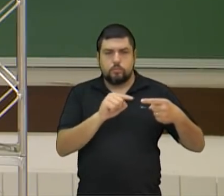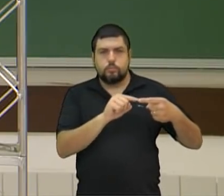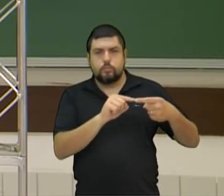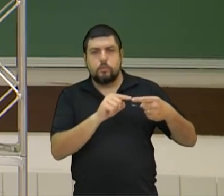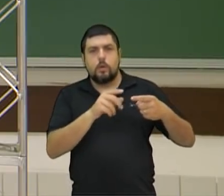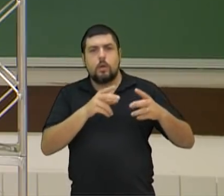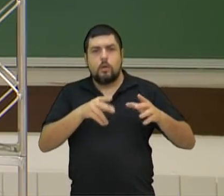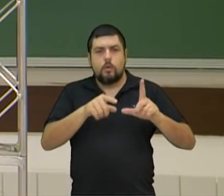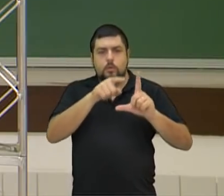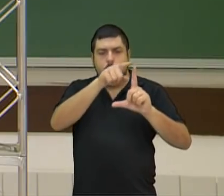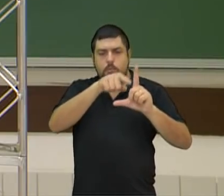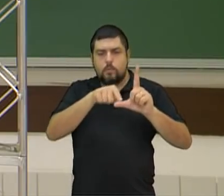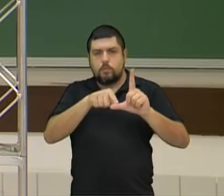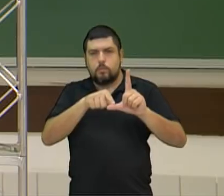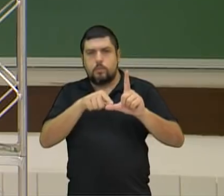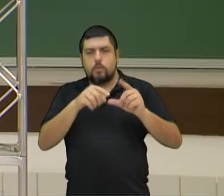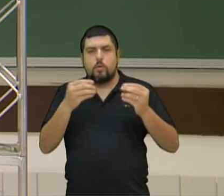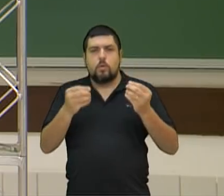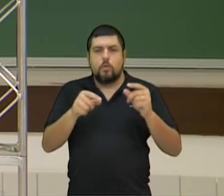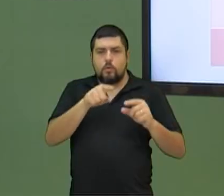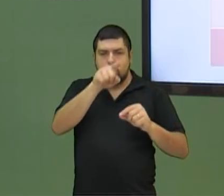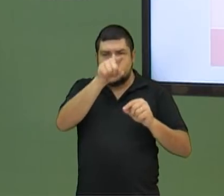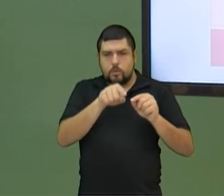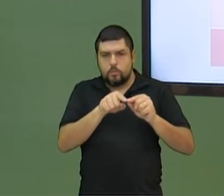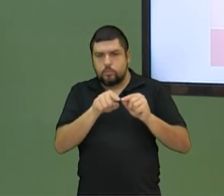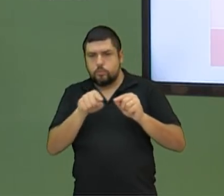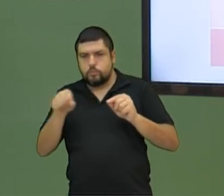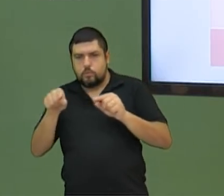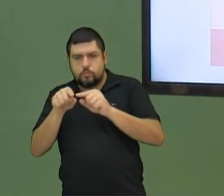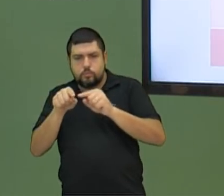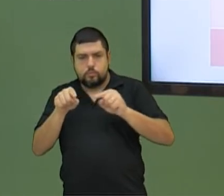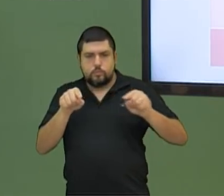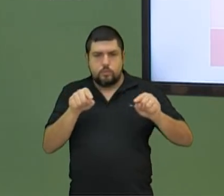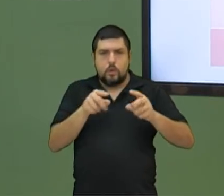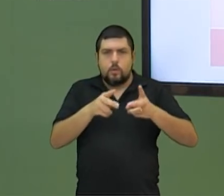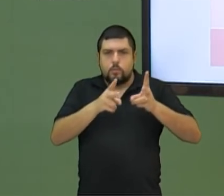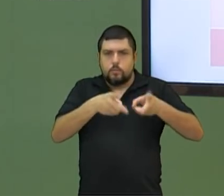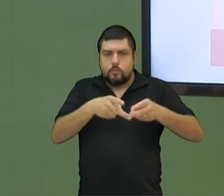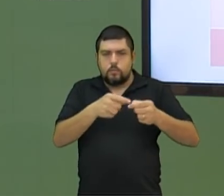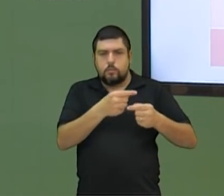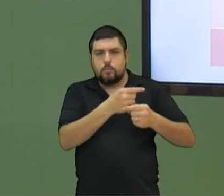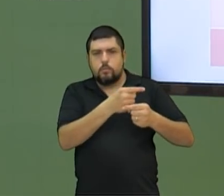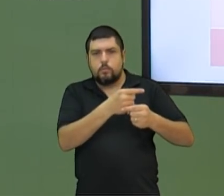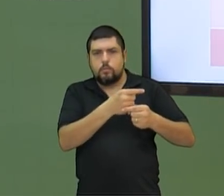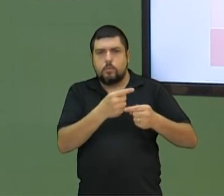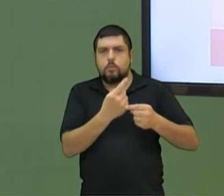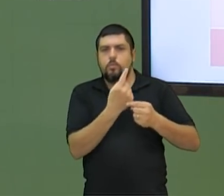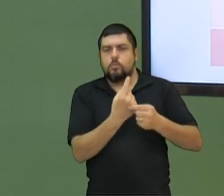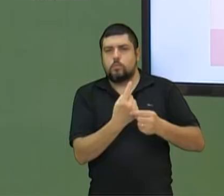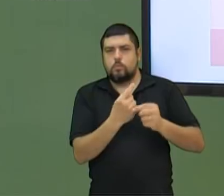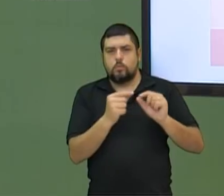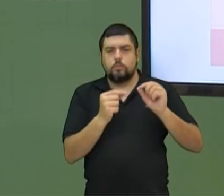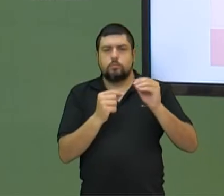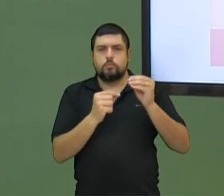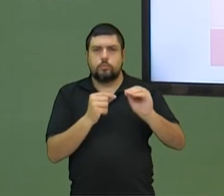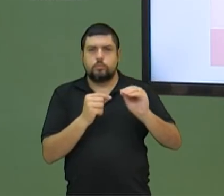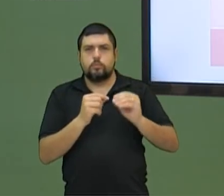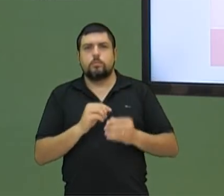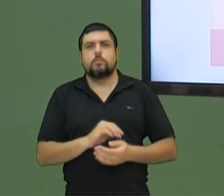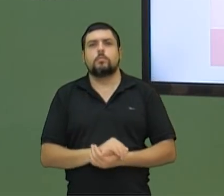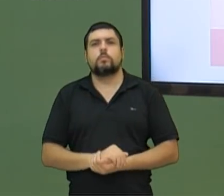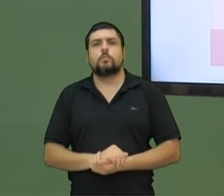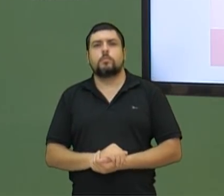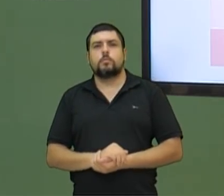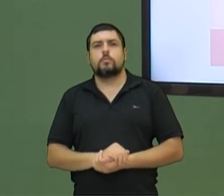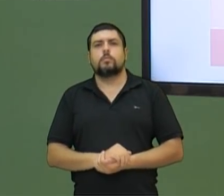ponto aqui. 1 e 2, nós temos o ponto aqui, certo? Então, são estes os